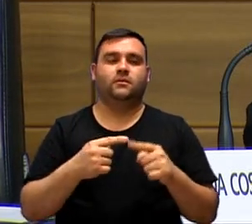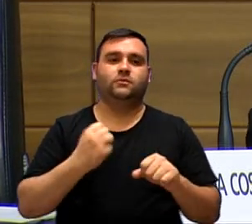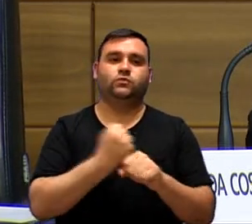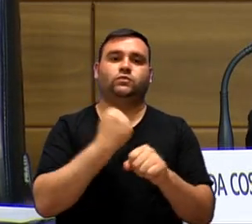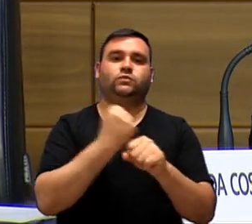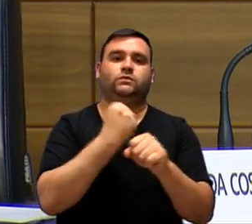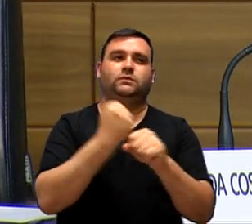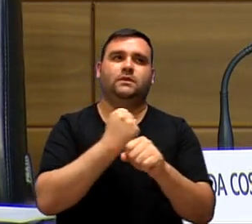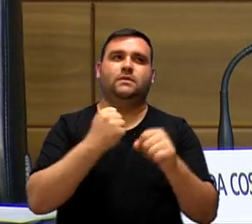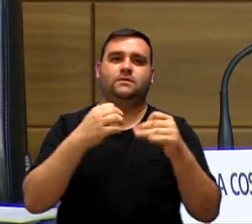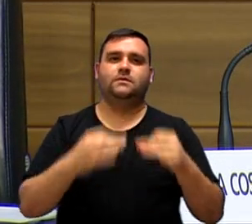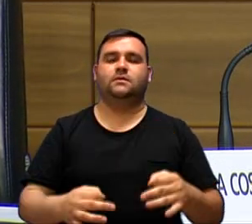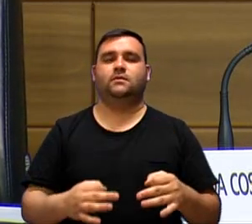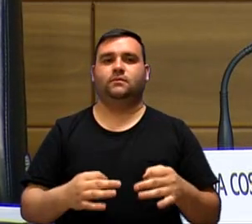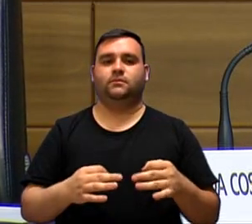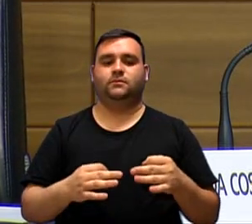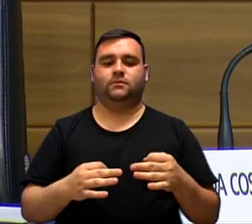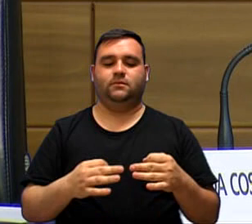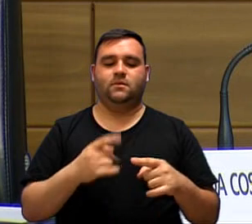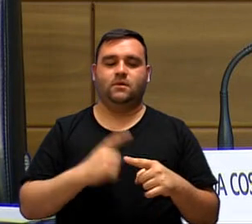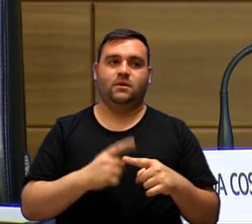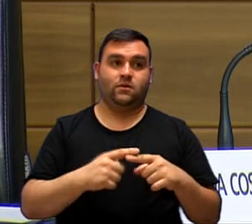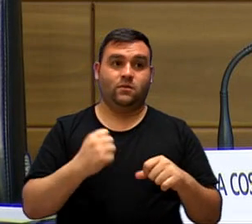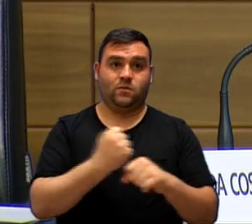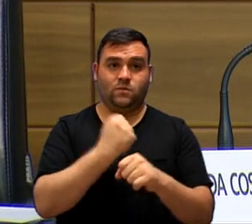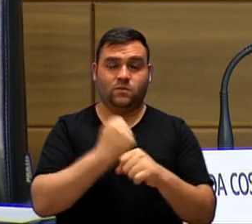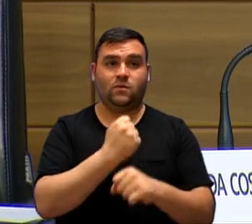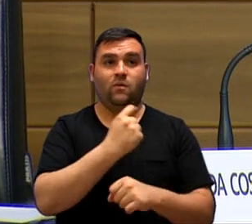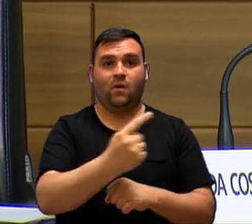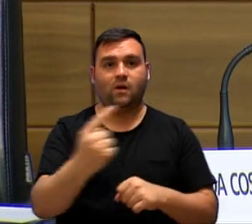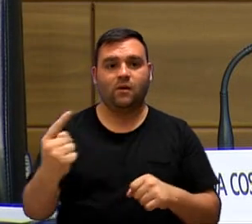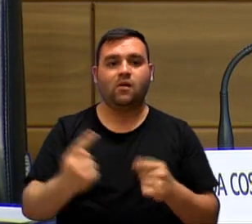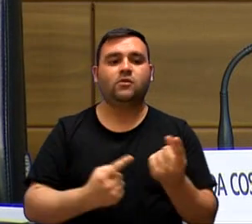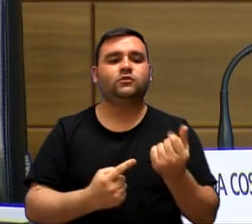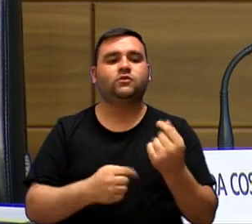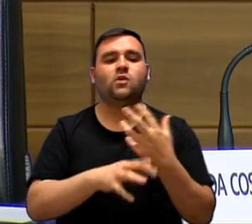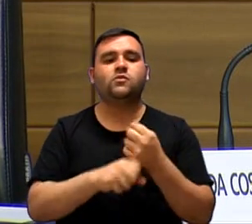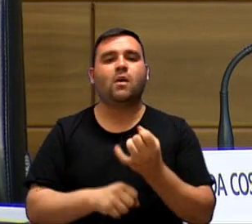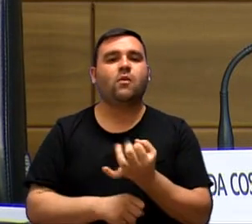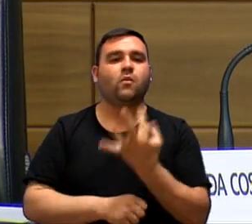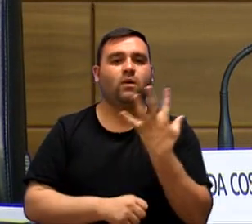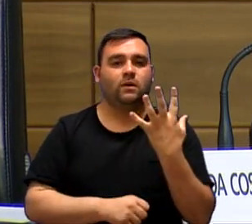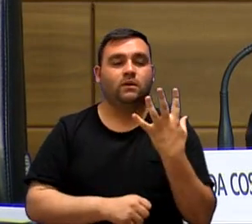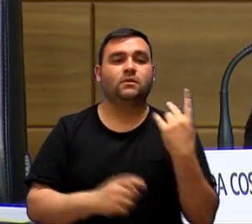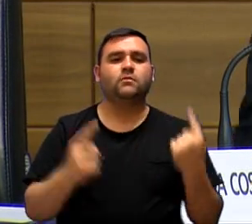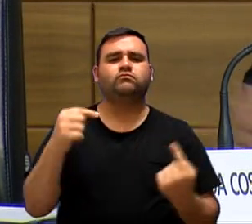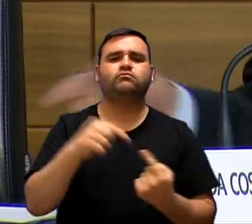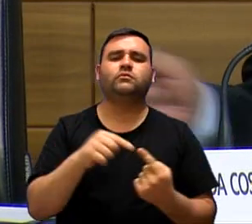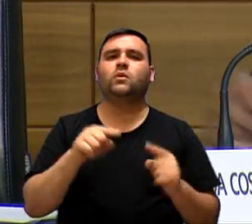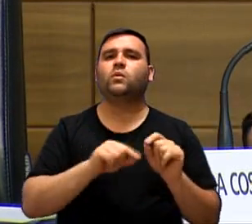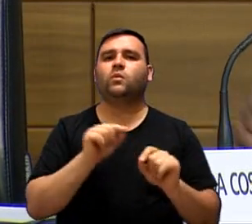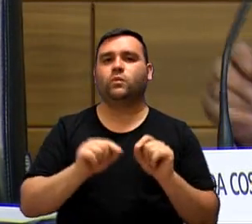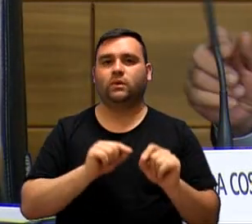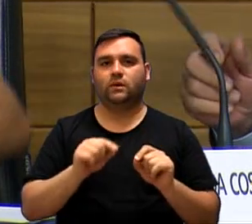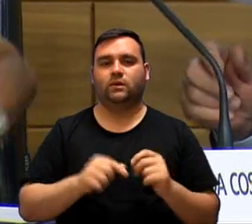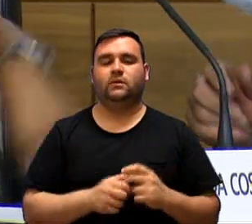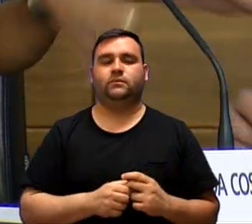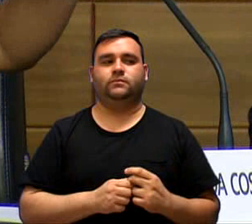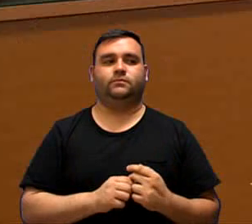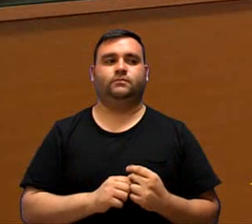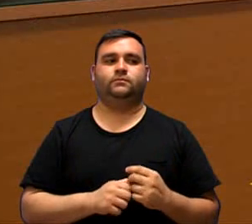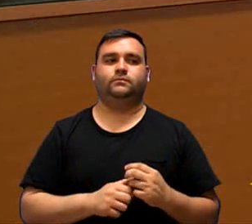obras especificamente, o que, cada obra e cada valor de cada obra e o que ela se refere. Vai, Elaine, toca aí.